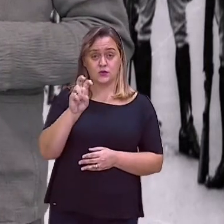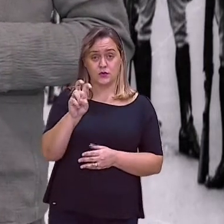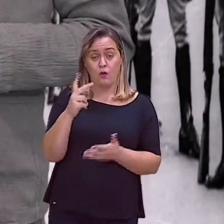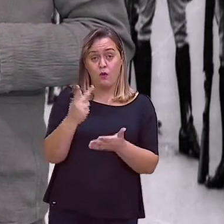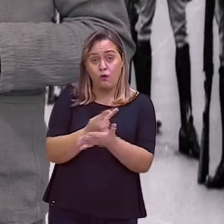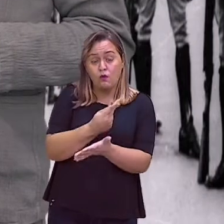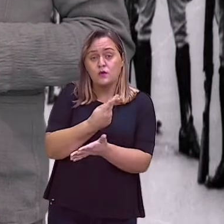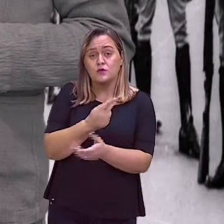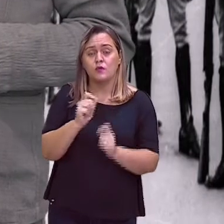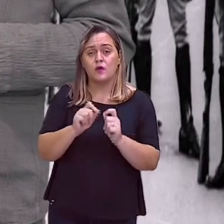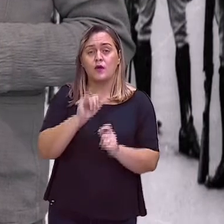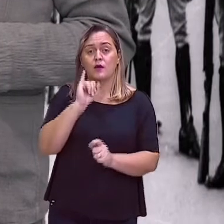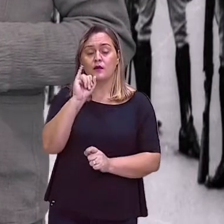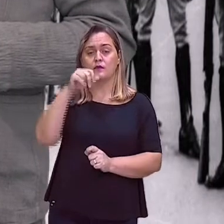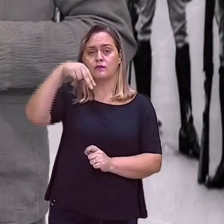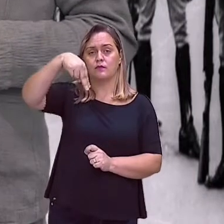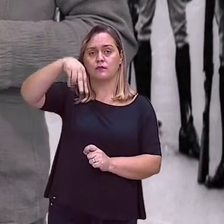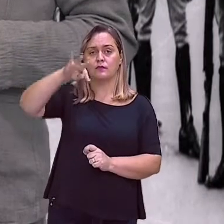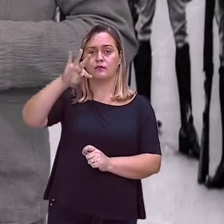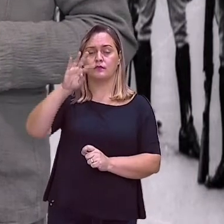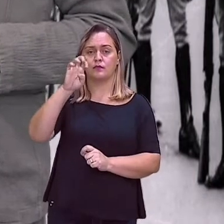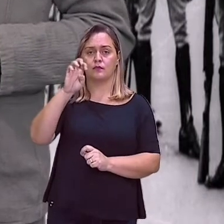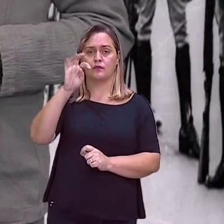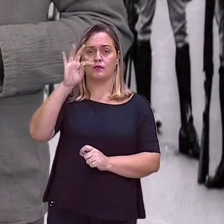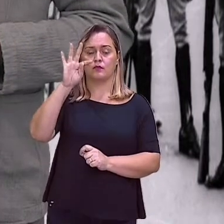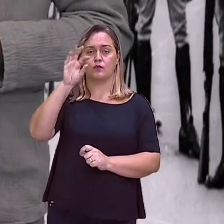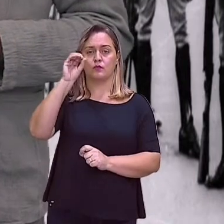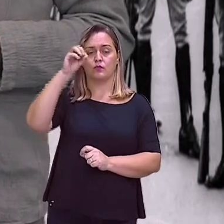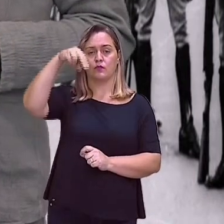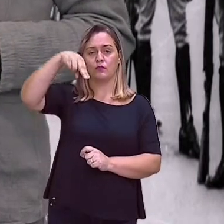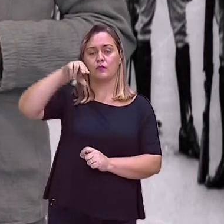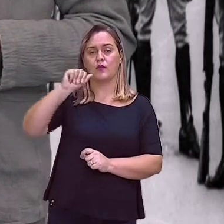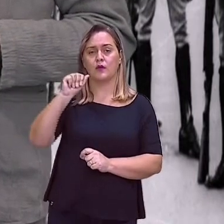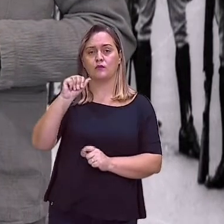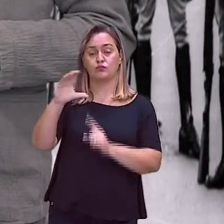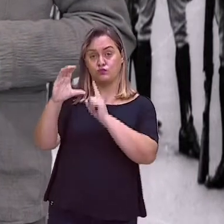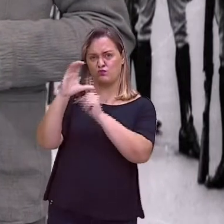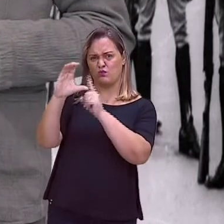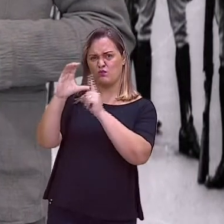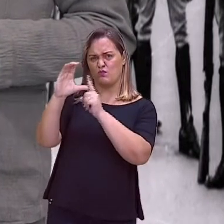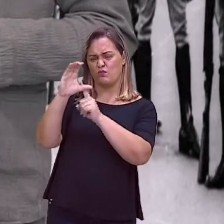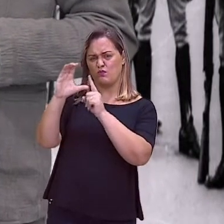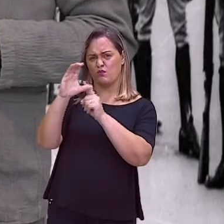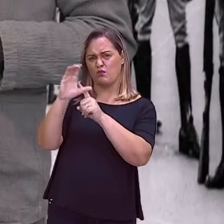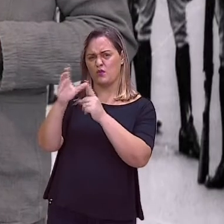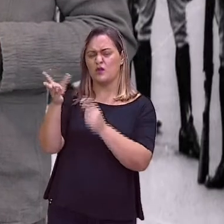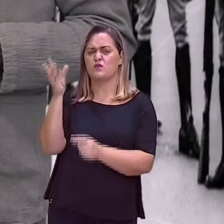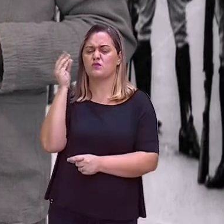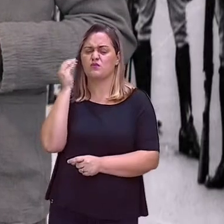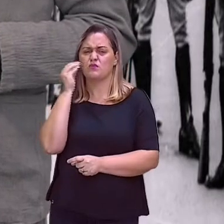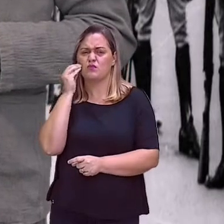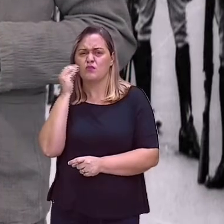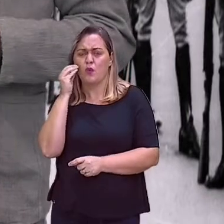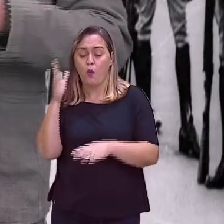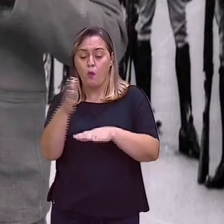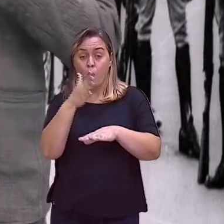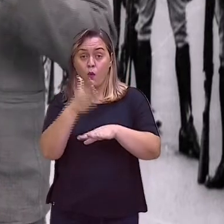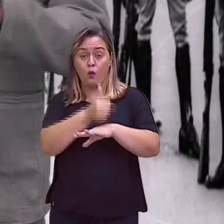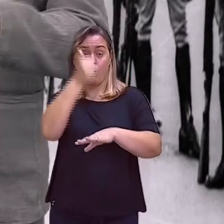Brasil a intentona comunista. A tentativa fracassada de golpe